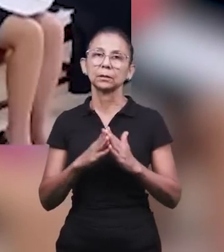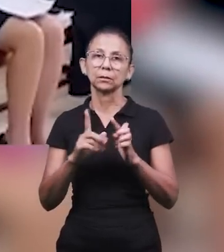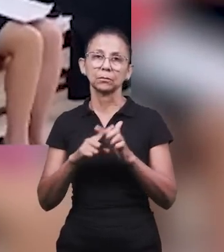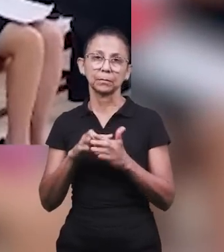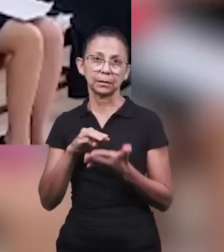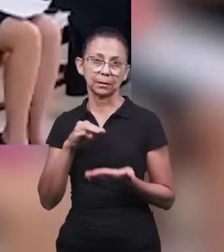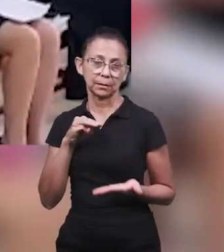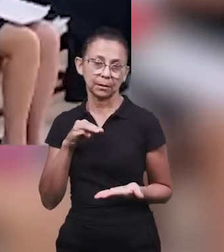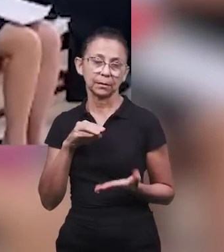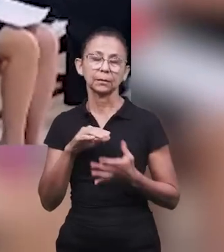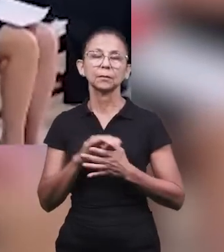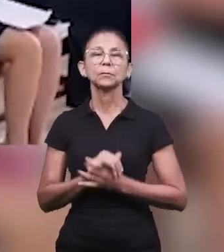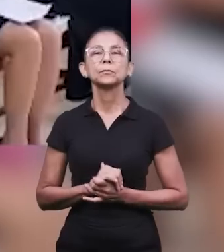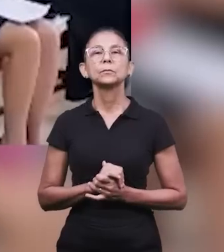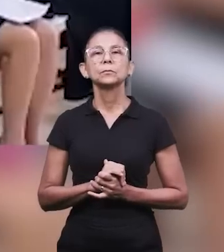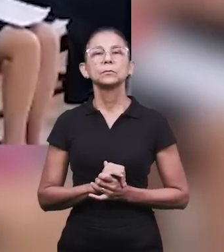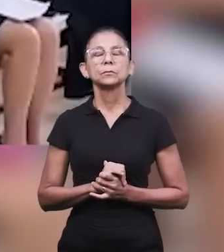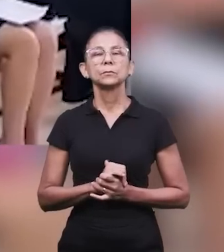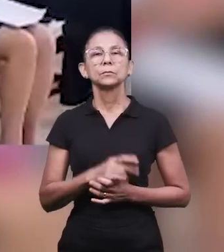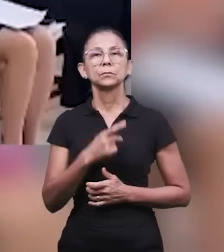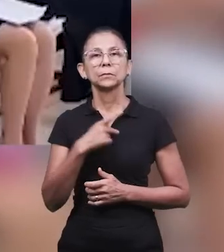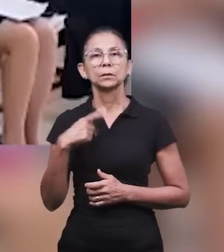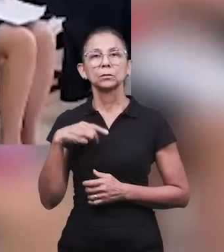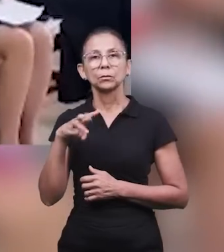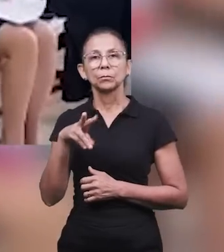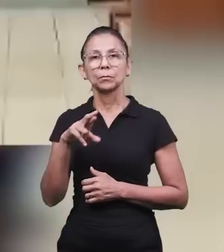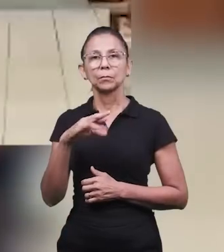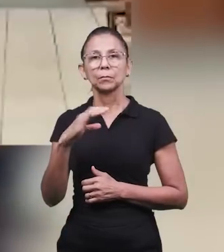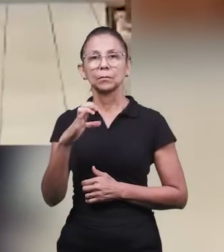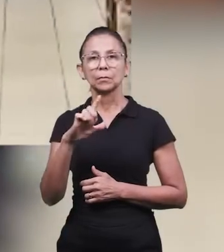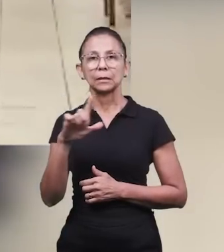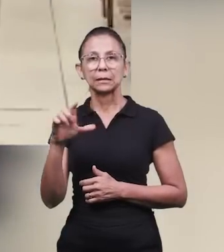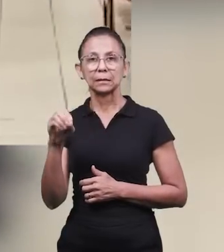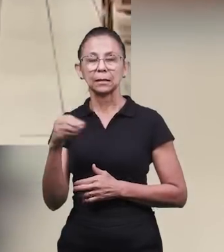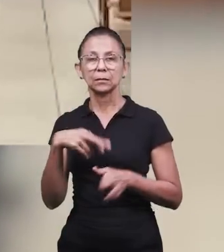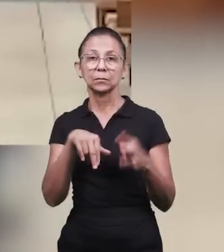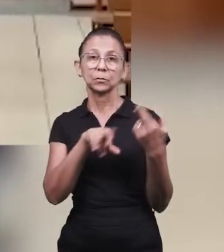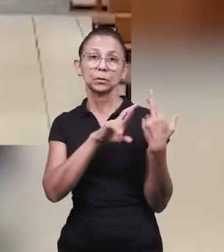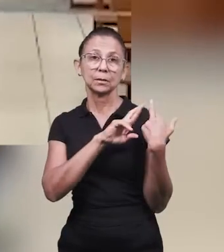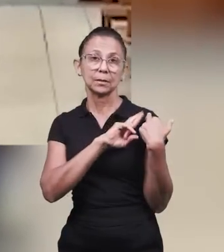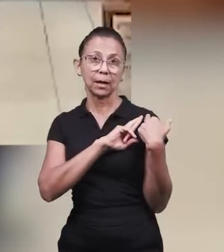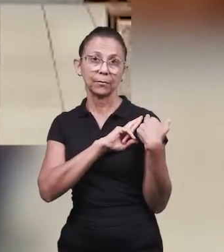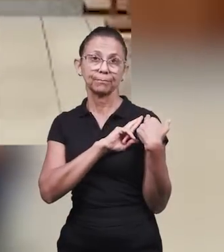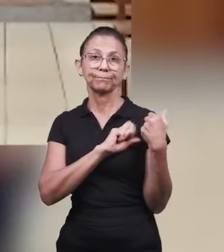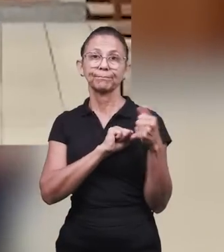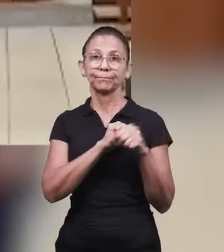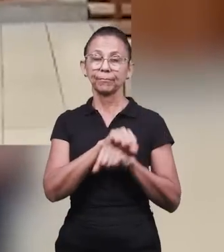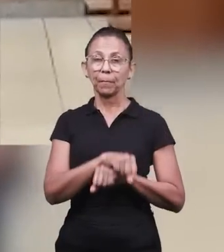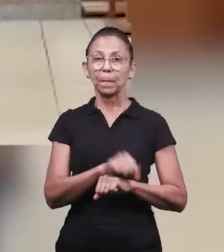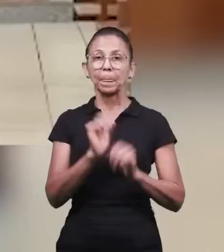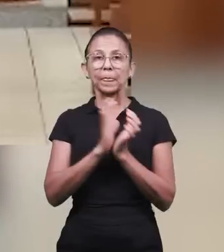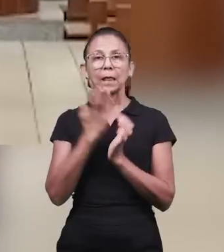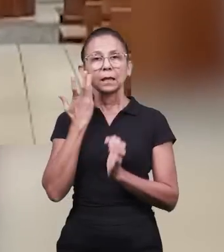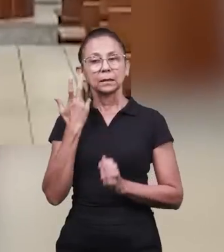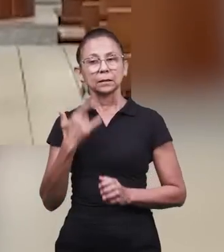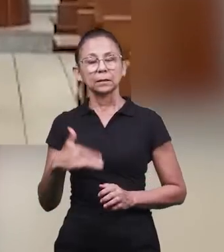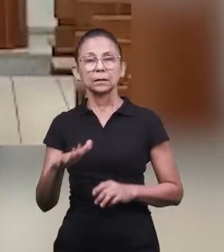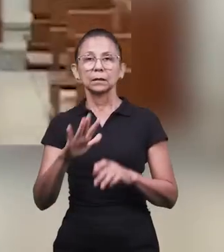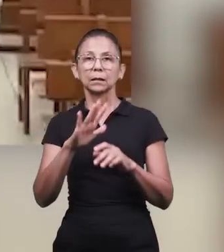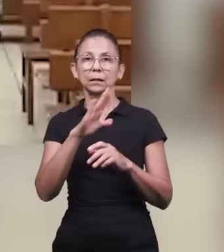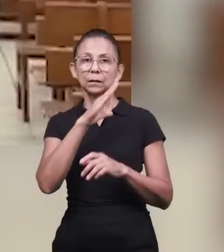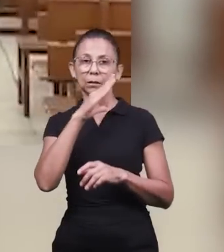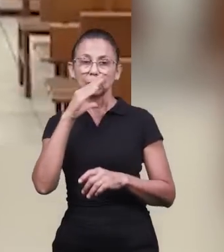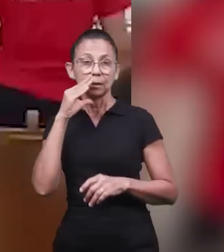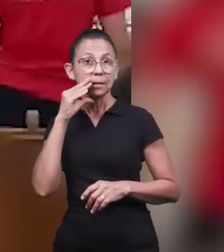conhecida também como Igreja da Zeca Neto, do pastor Marcelo Carvalho, um seminário de crianças, intermediários e